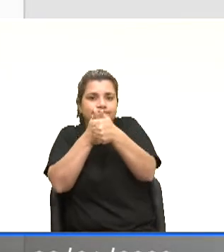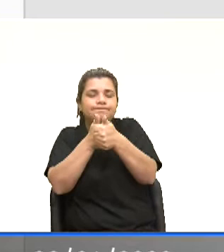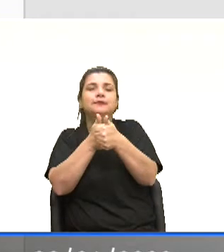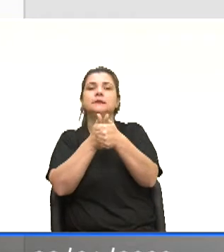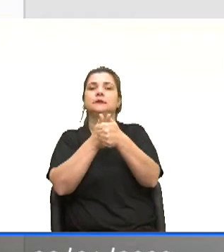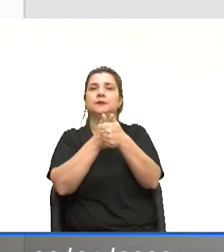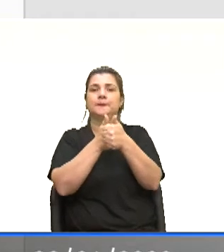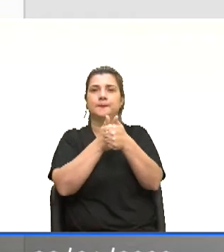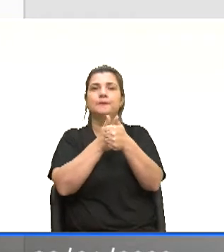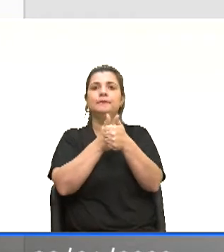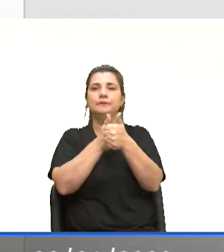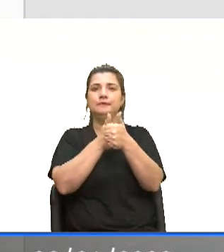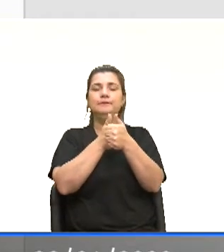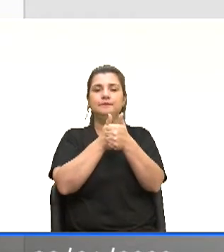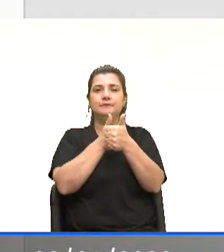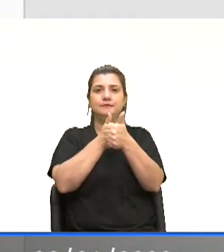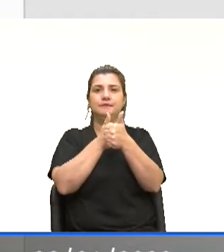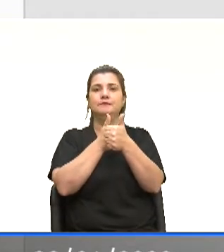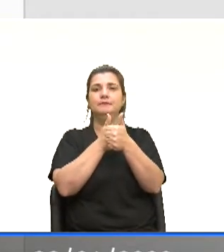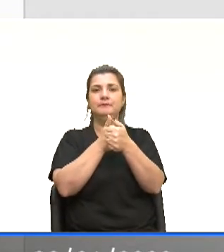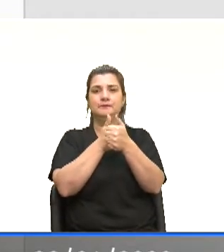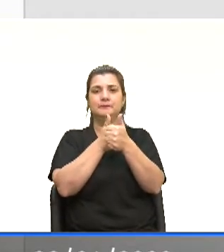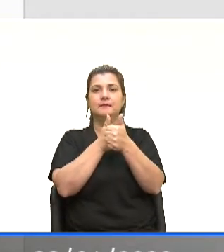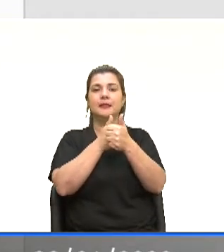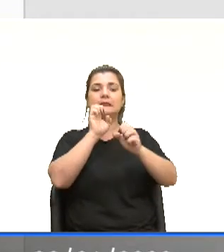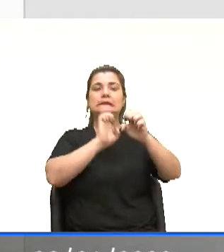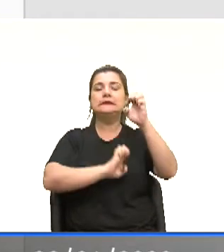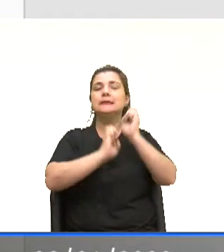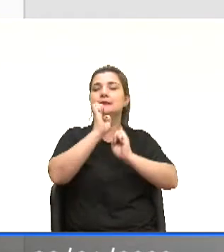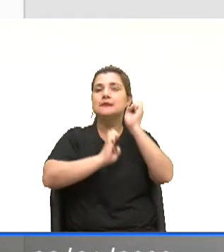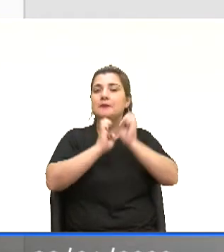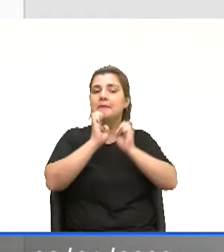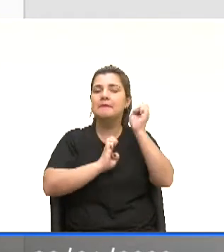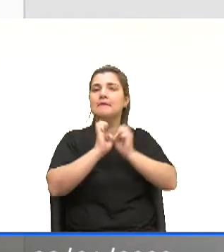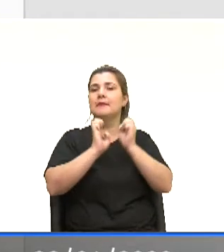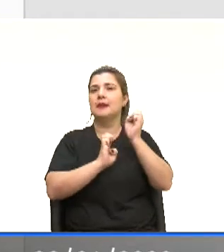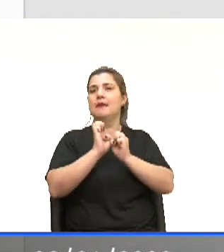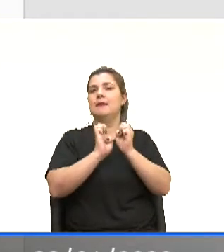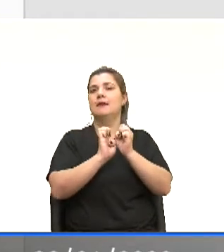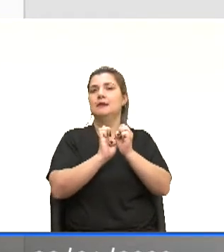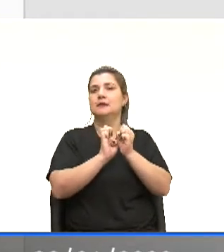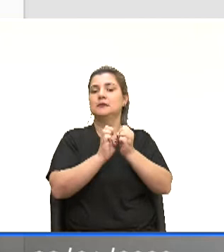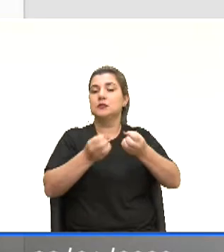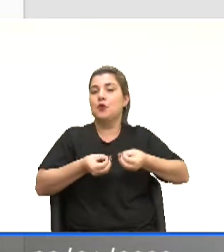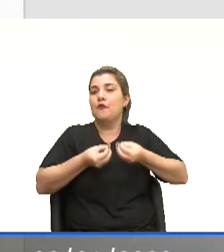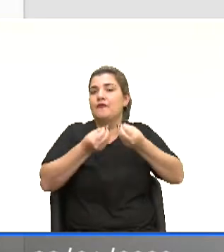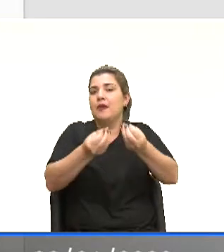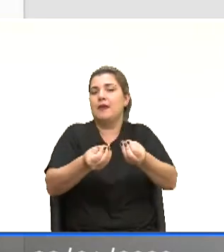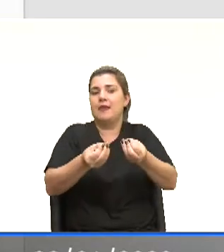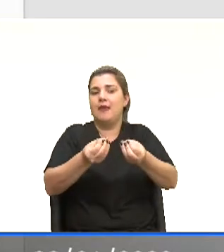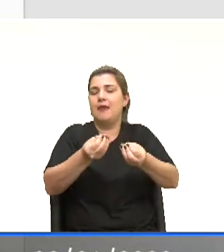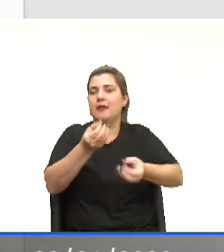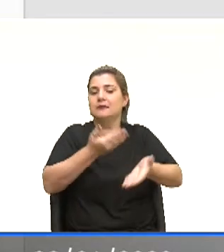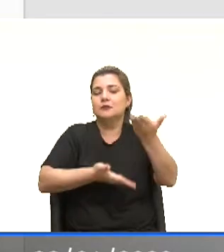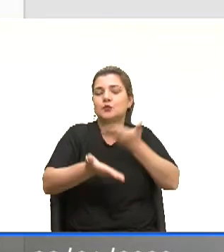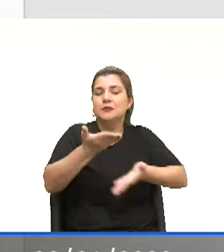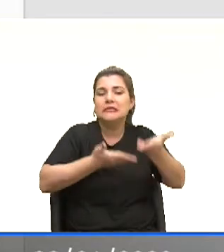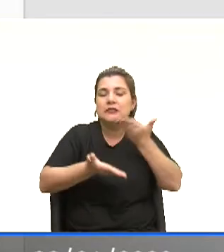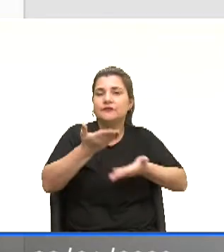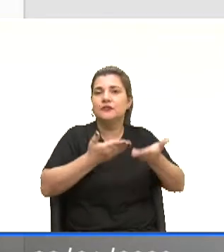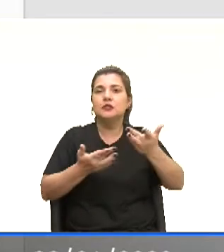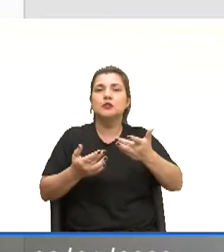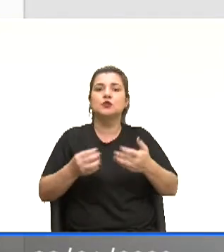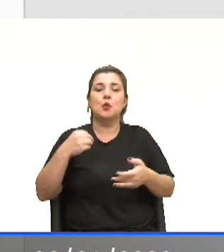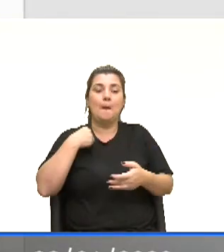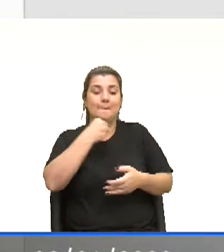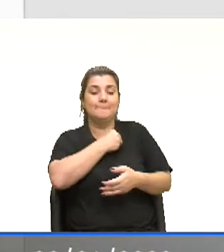dos SESMITs, das empresas que prestam serviço do cuidado médico dos trabalhadores dessa empresa, para